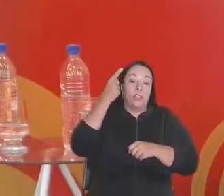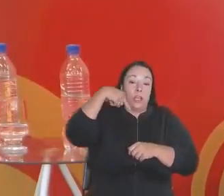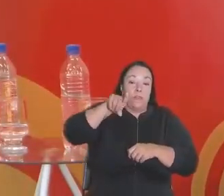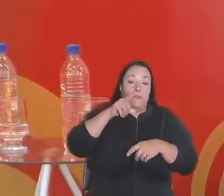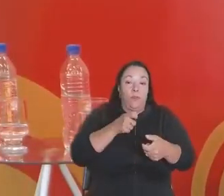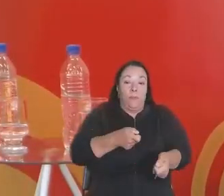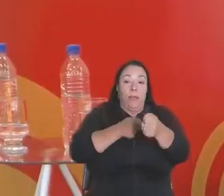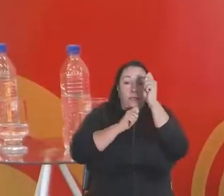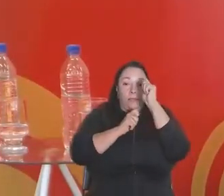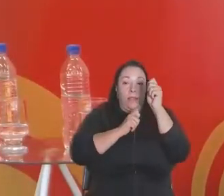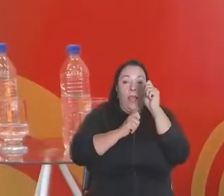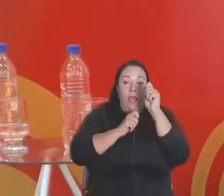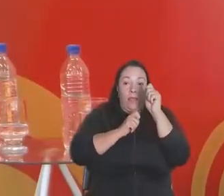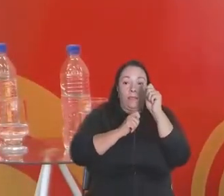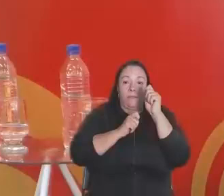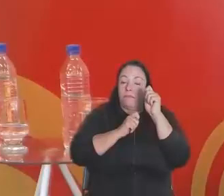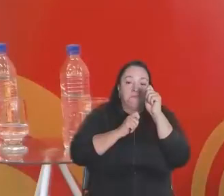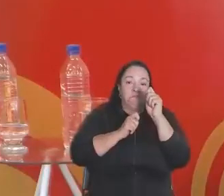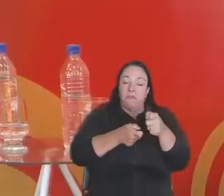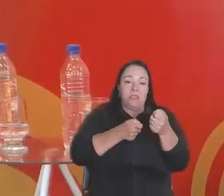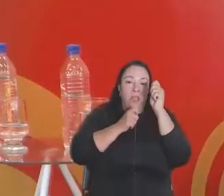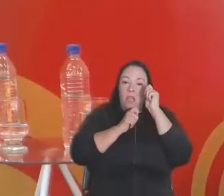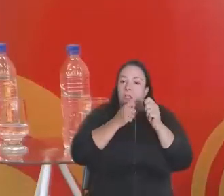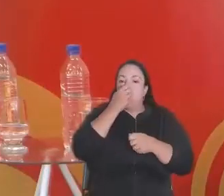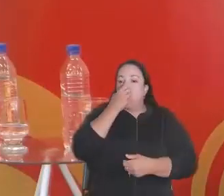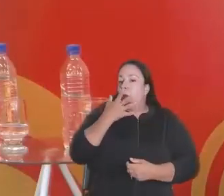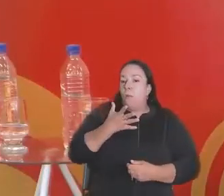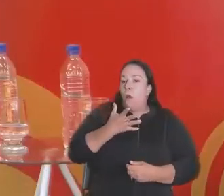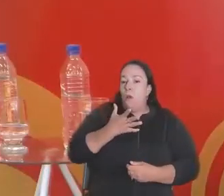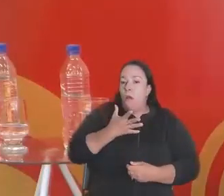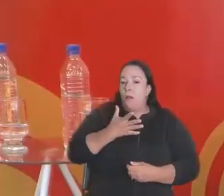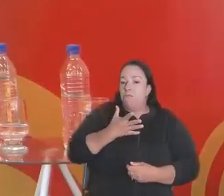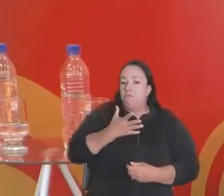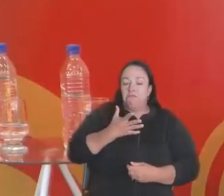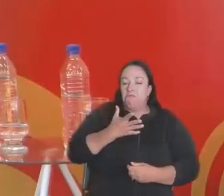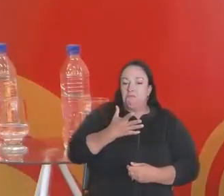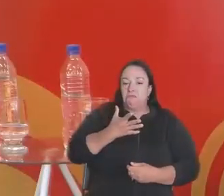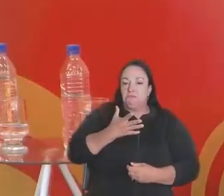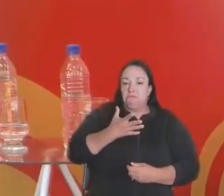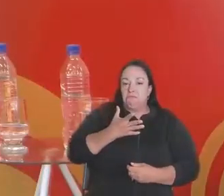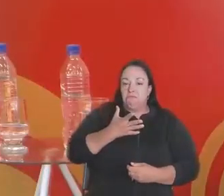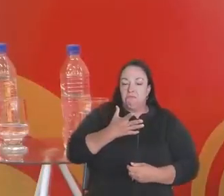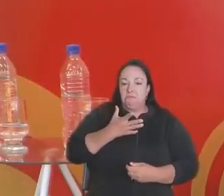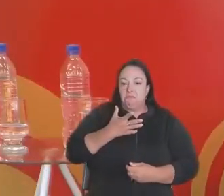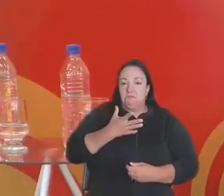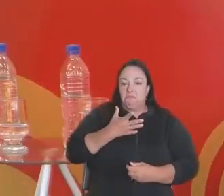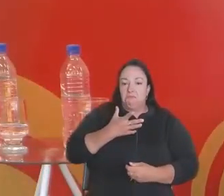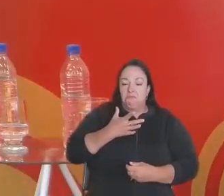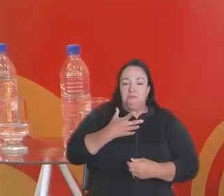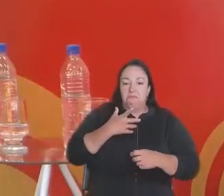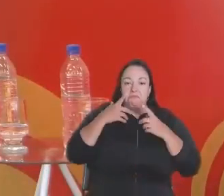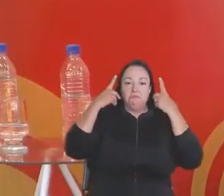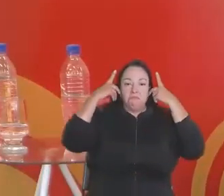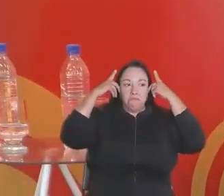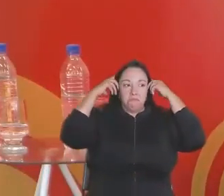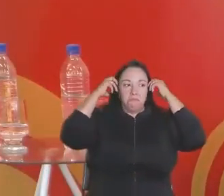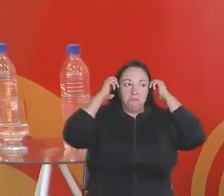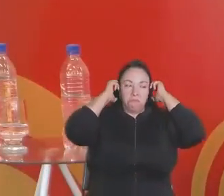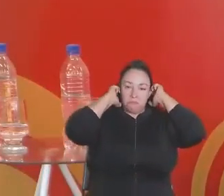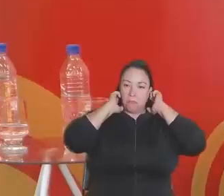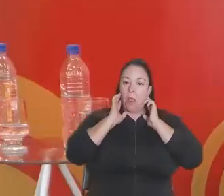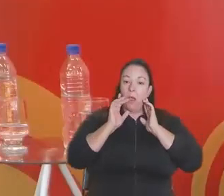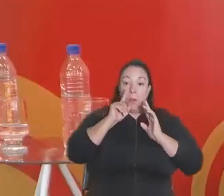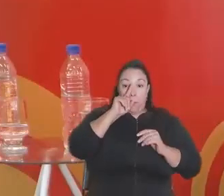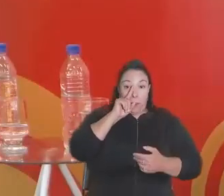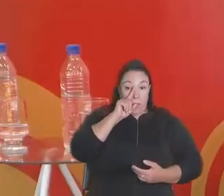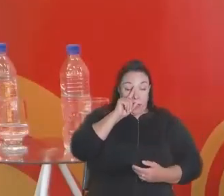peixe mais, mas a pescaria não foi boa. Mas por quê? Às vezes foi algum período que a gente passou, que